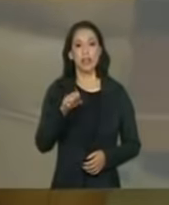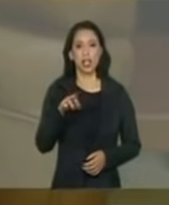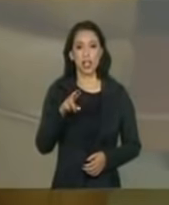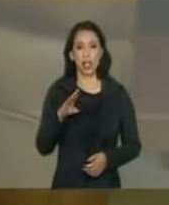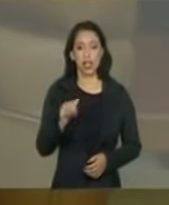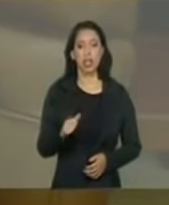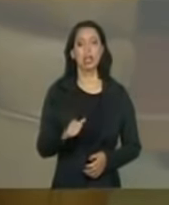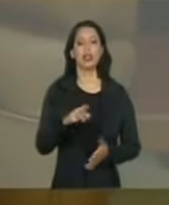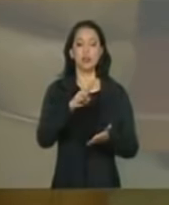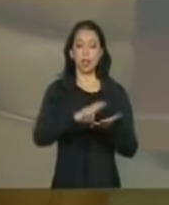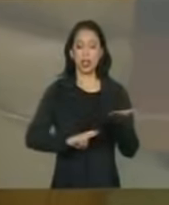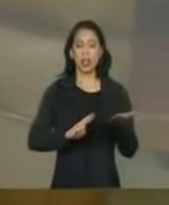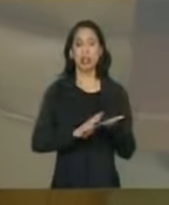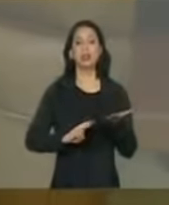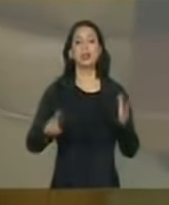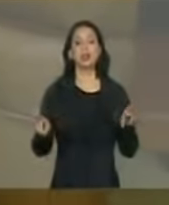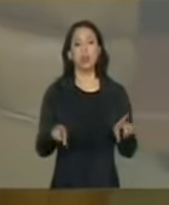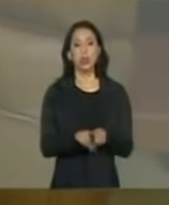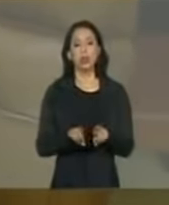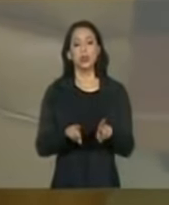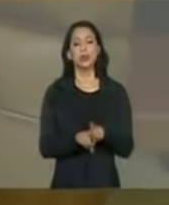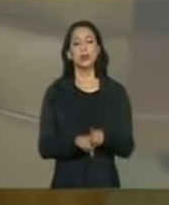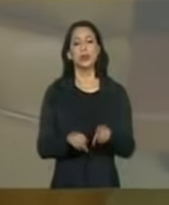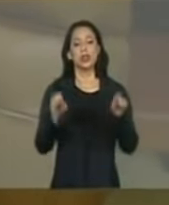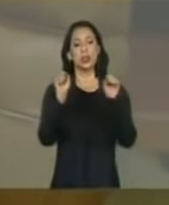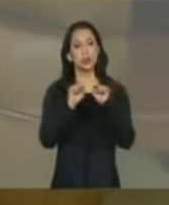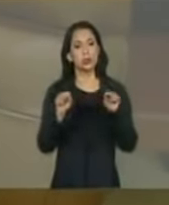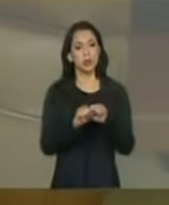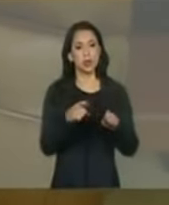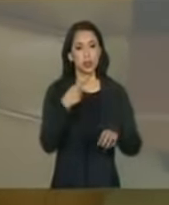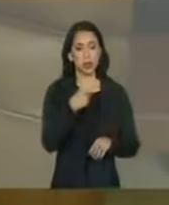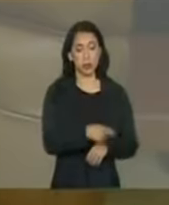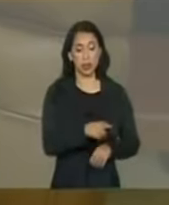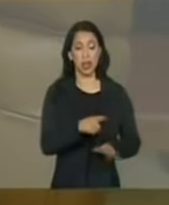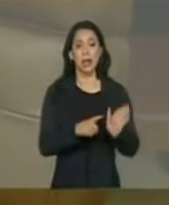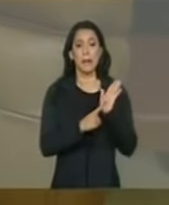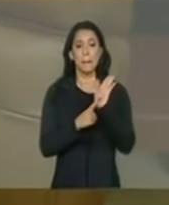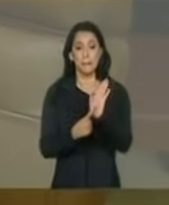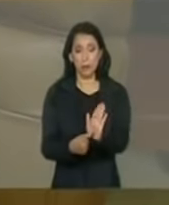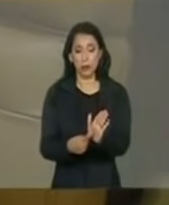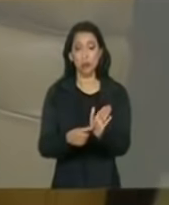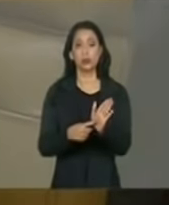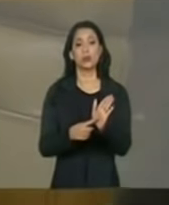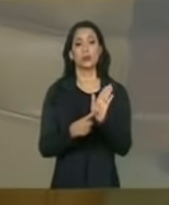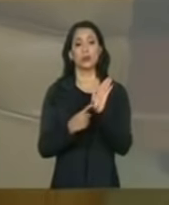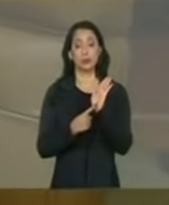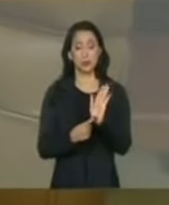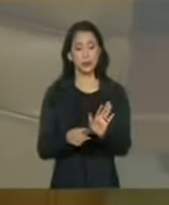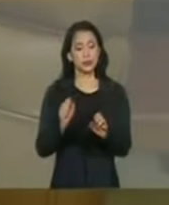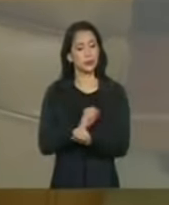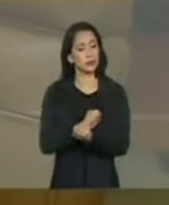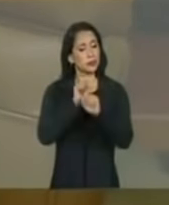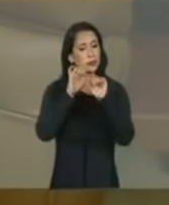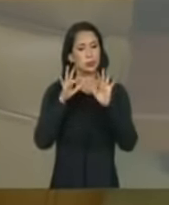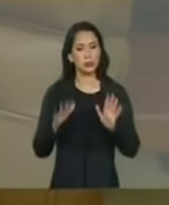relator adjunto da comissão de sistematização expressamente expressamente